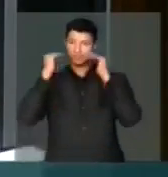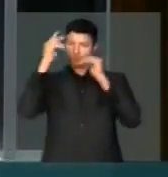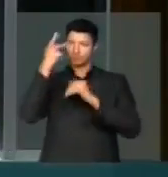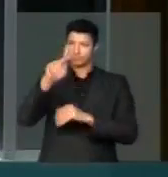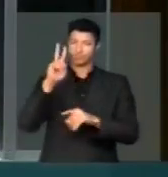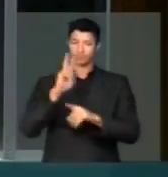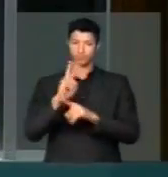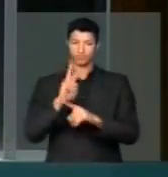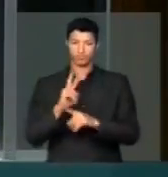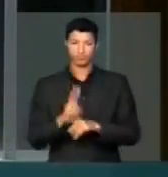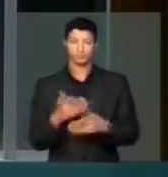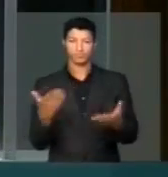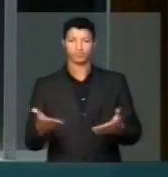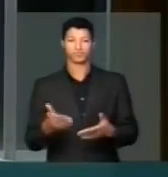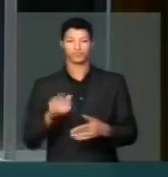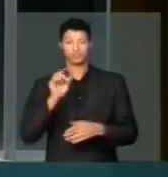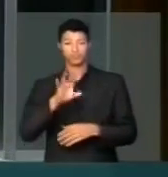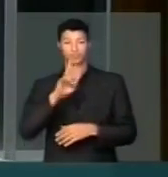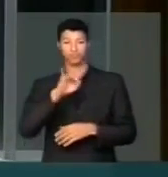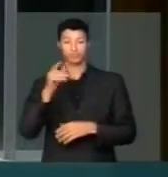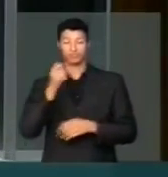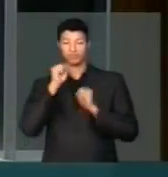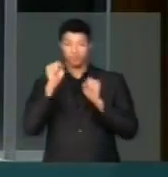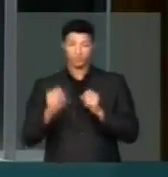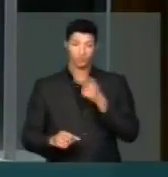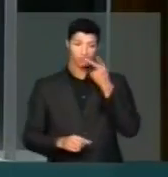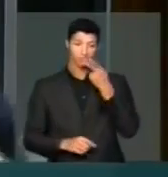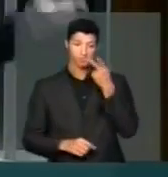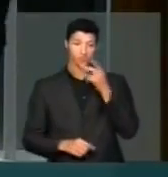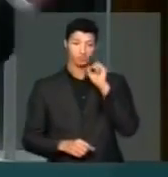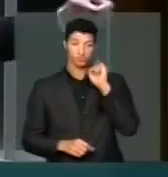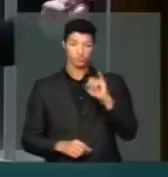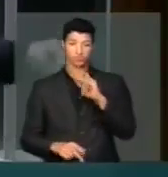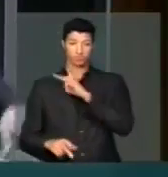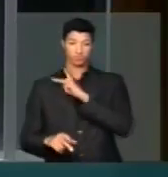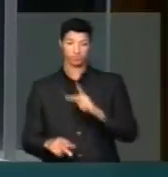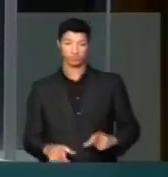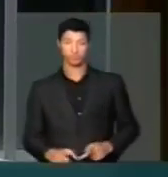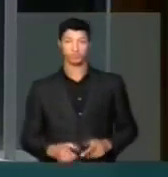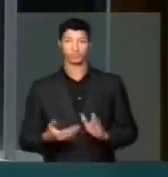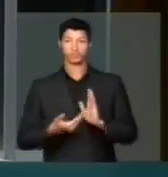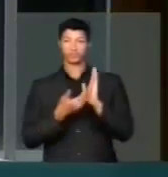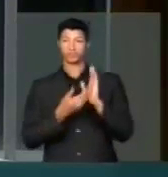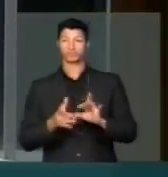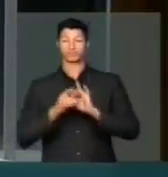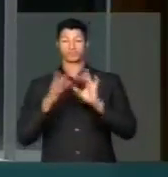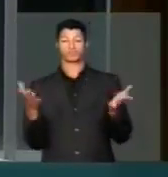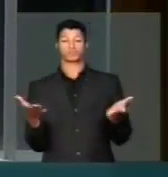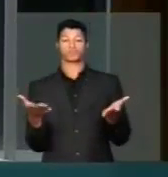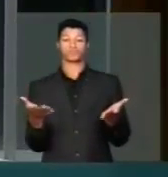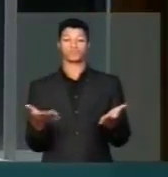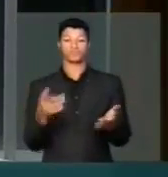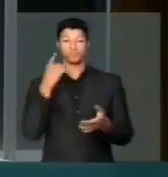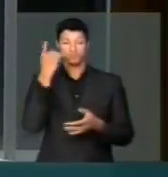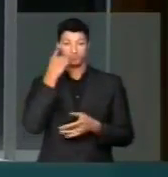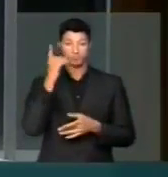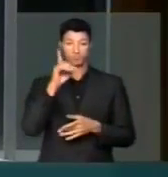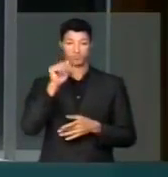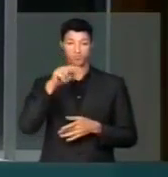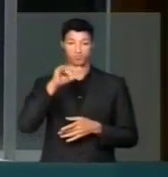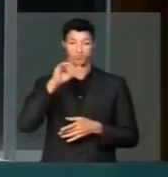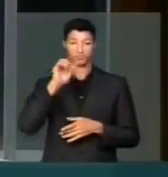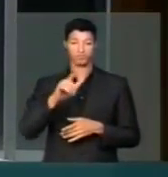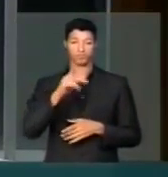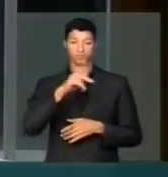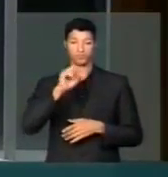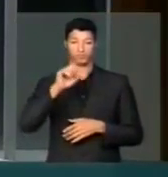suas defesas, só vai poder fazer uso da palavra se o presidente da casa autorizar. Deputado Daniel